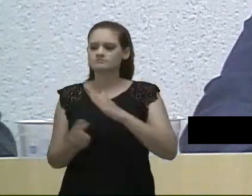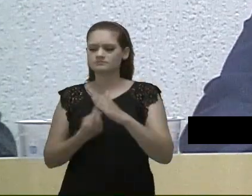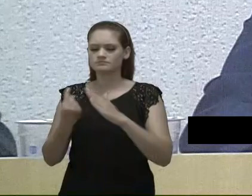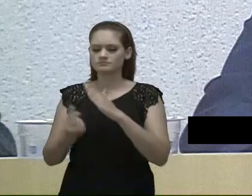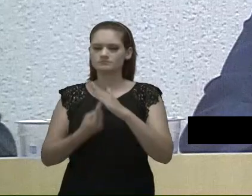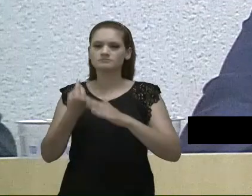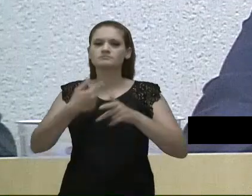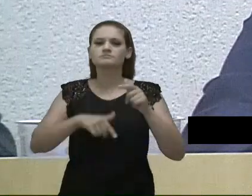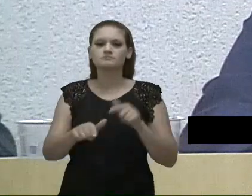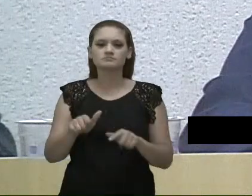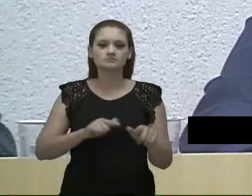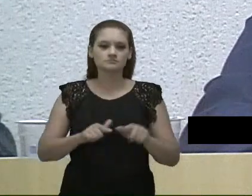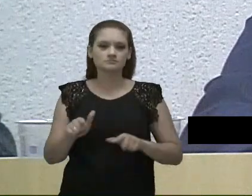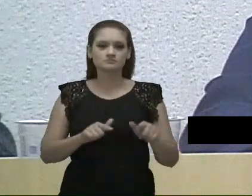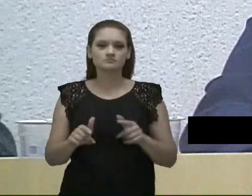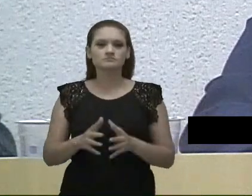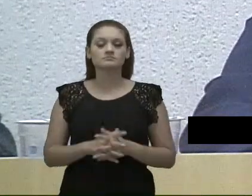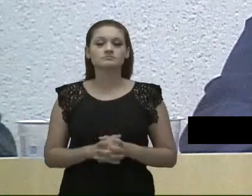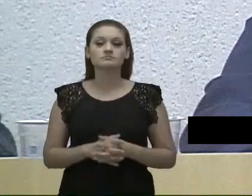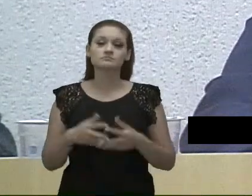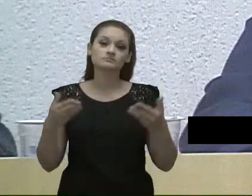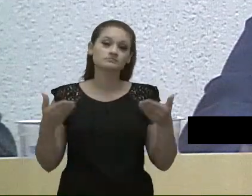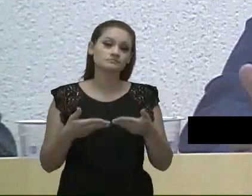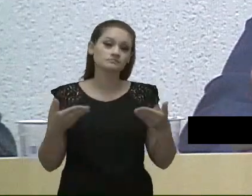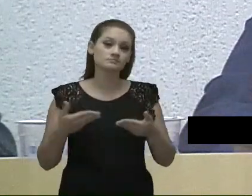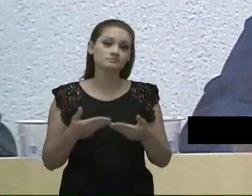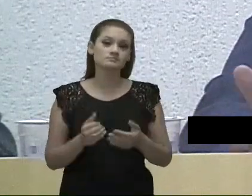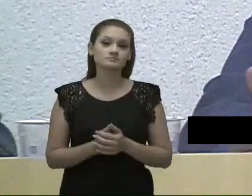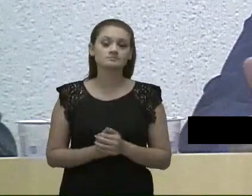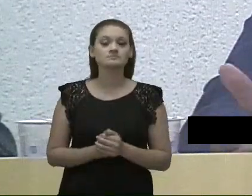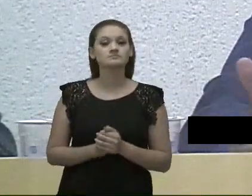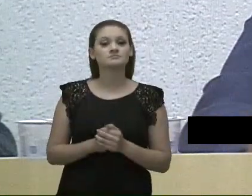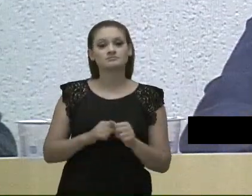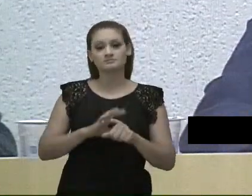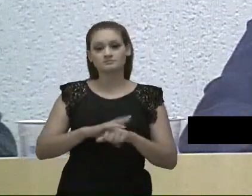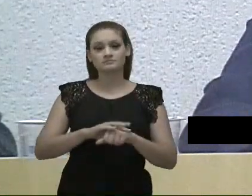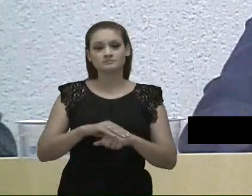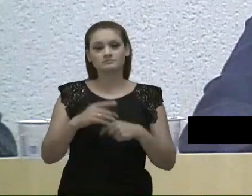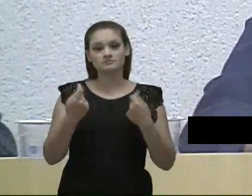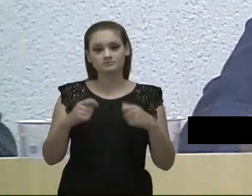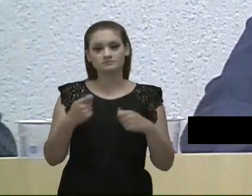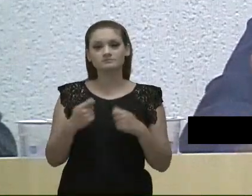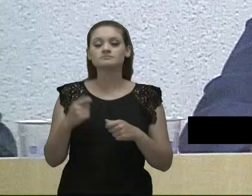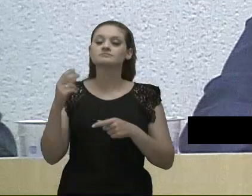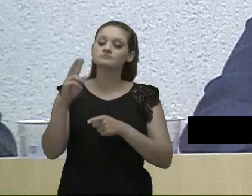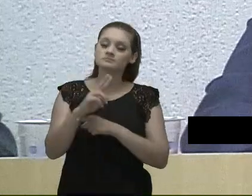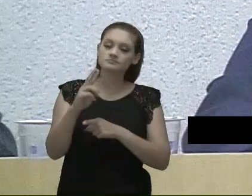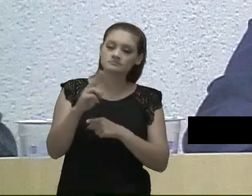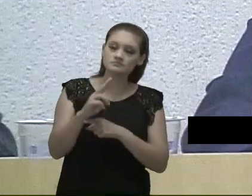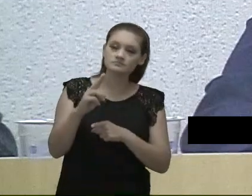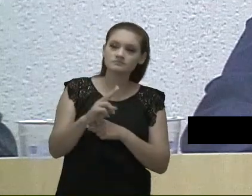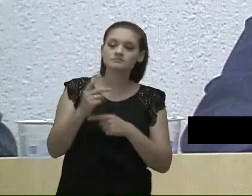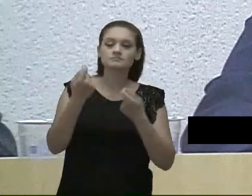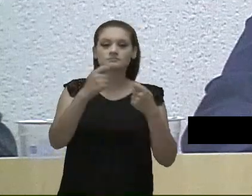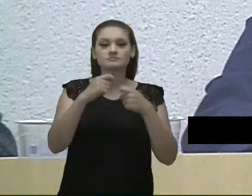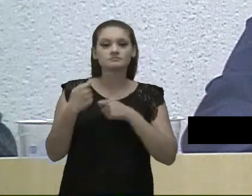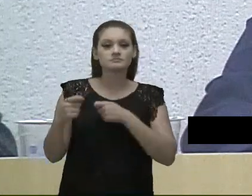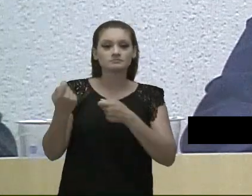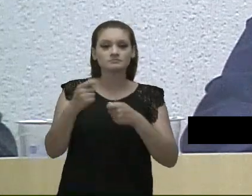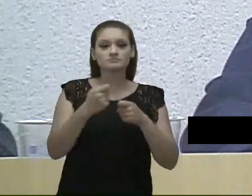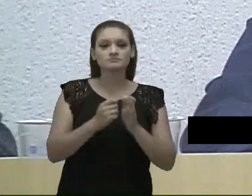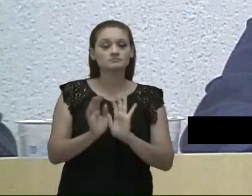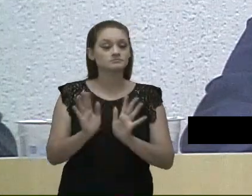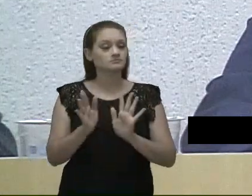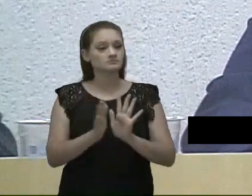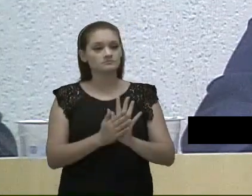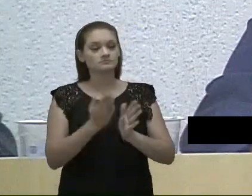frente, trabalhando, né? E agora ela está passando por um momento que ela precisa desse tratamento, precisa ter algumas restrições. Ela não se nega de